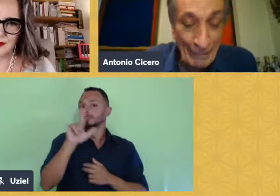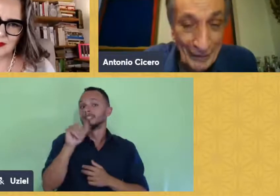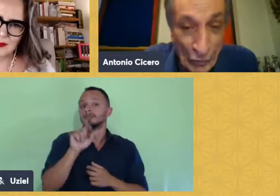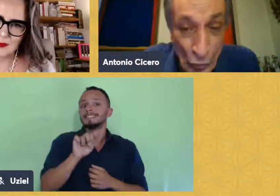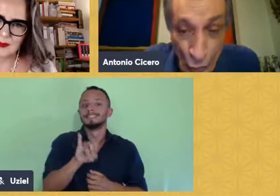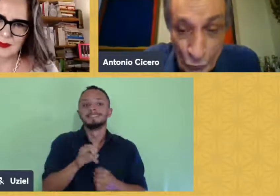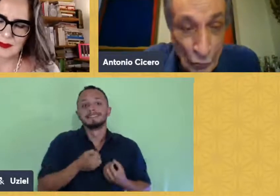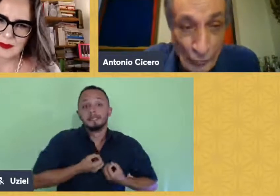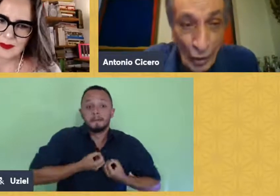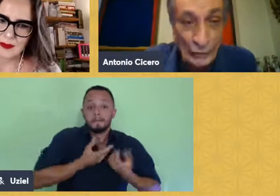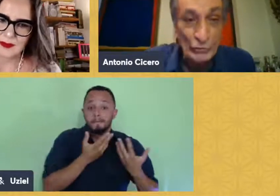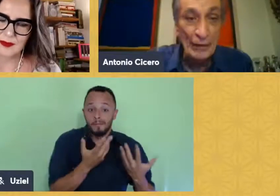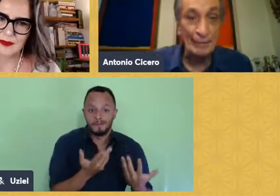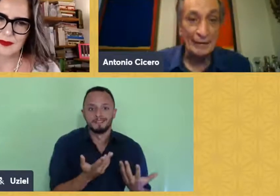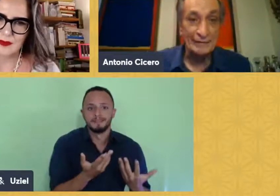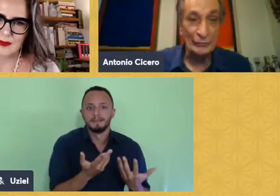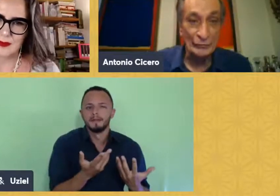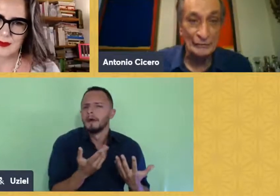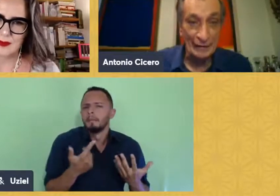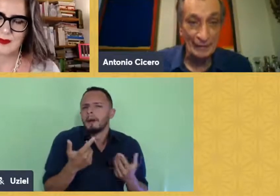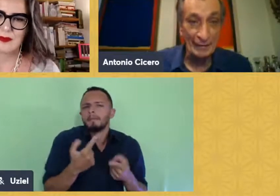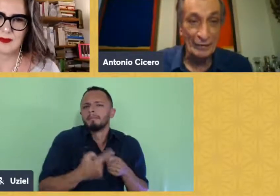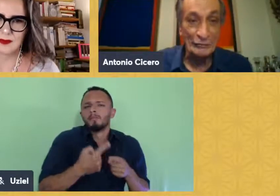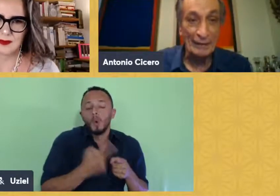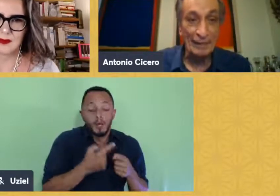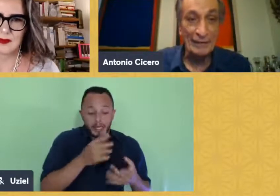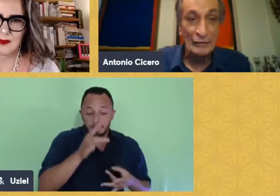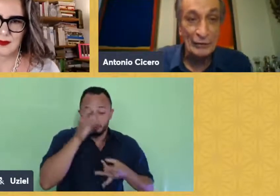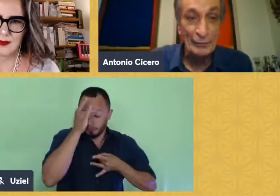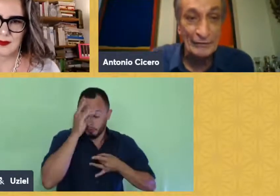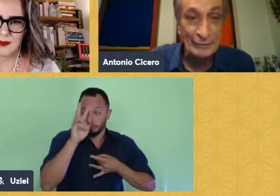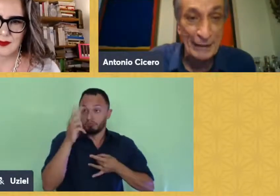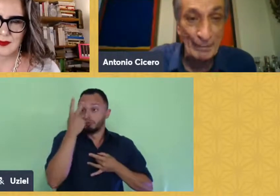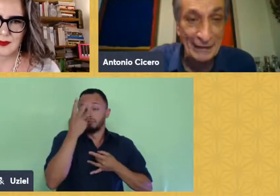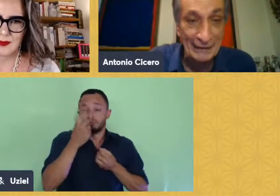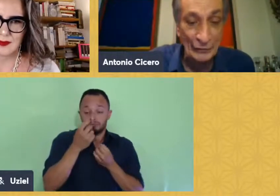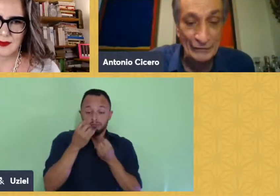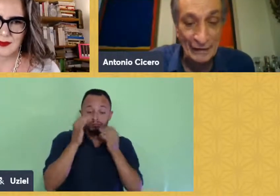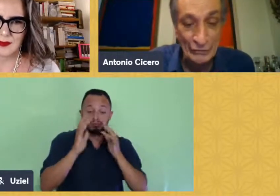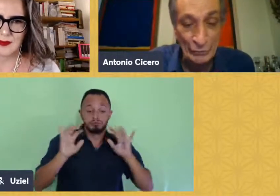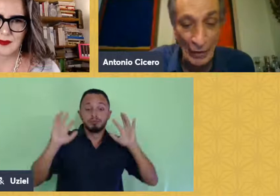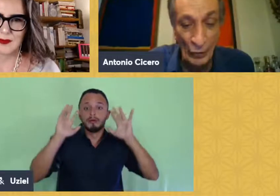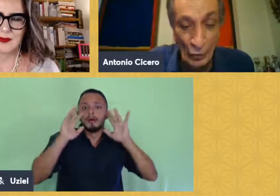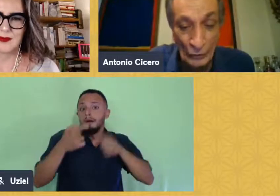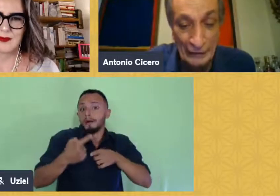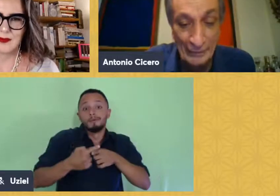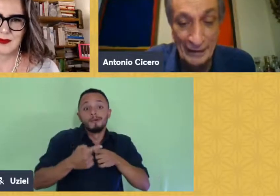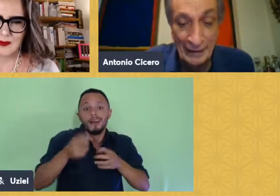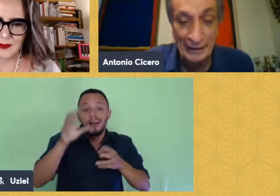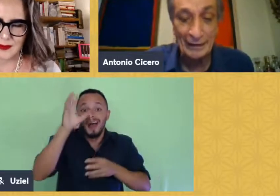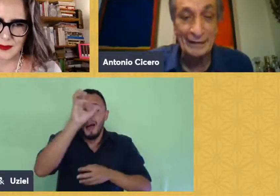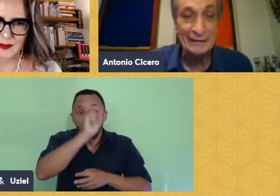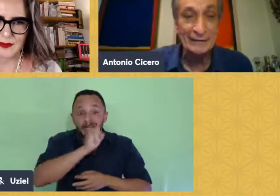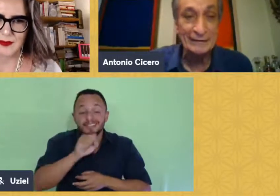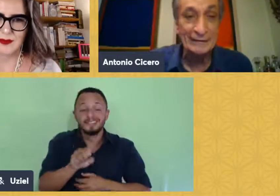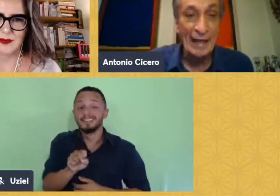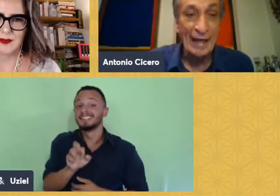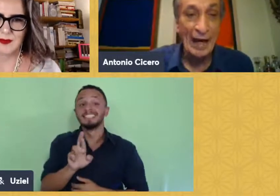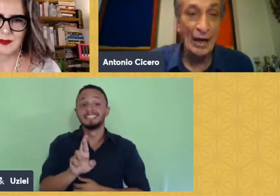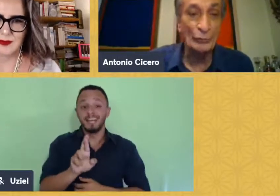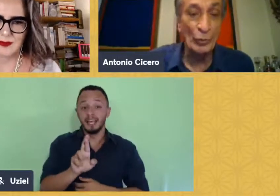nos abrir um outro modo de apreensão do ser, para que nós possamos apreender o ser de uma outra maneira, além